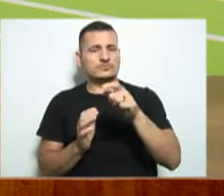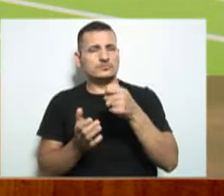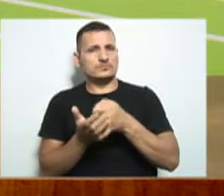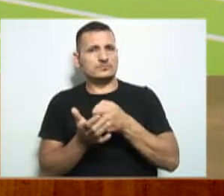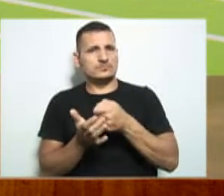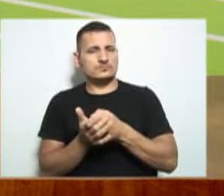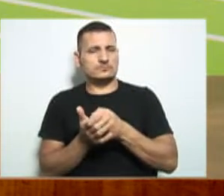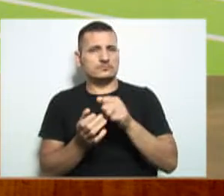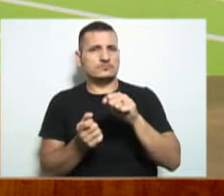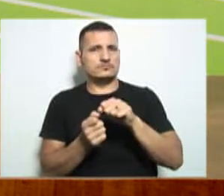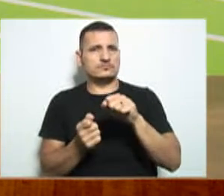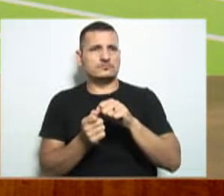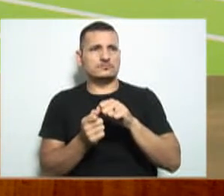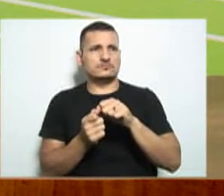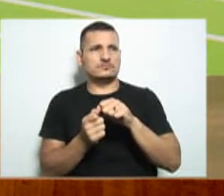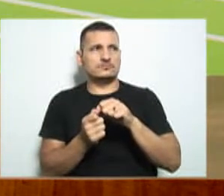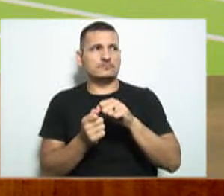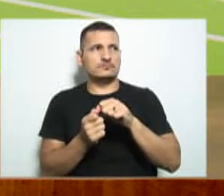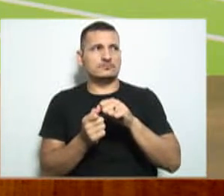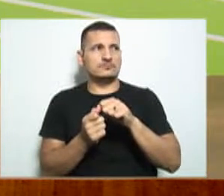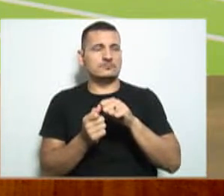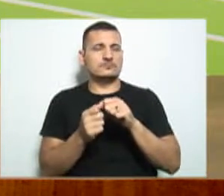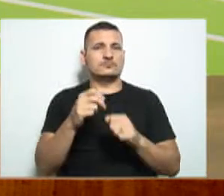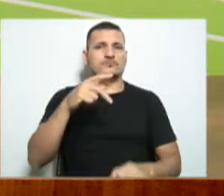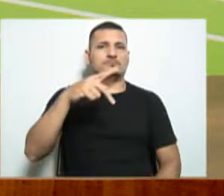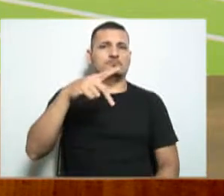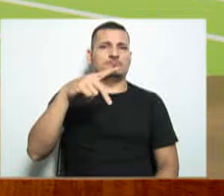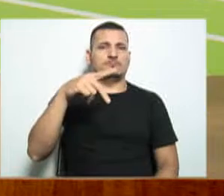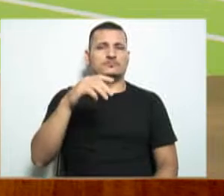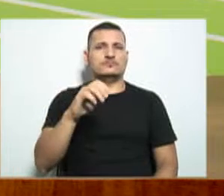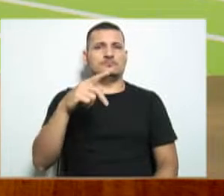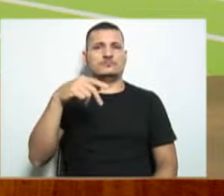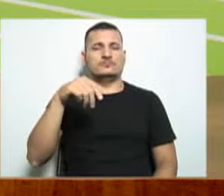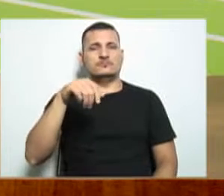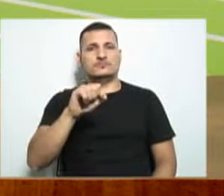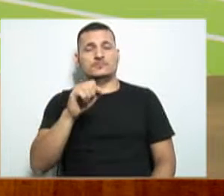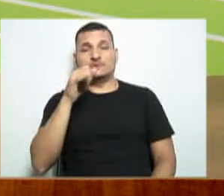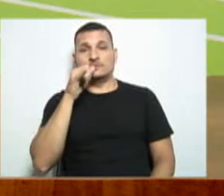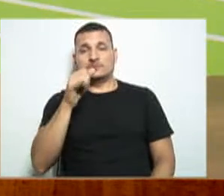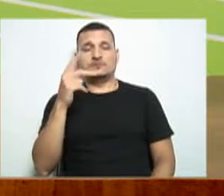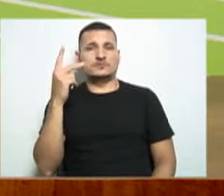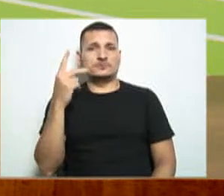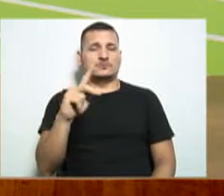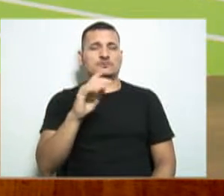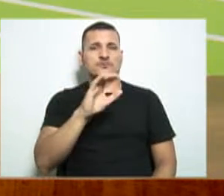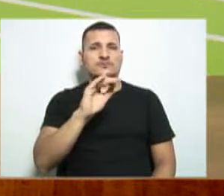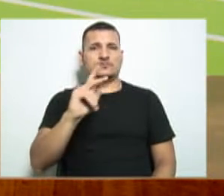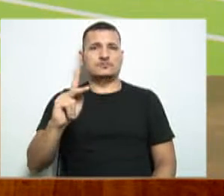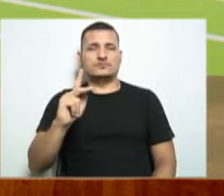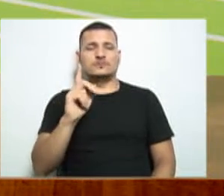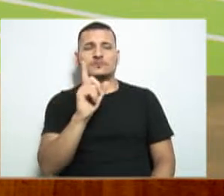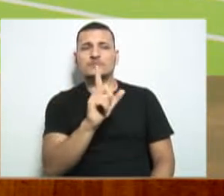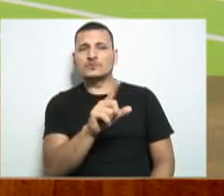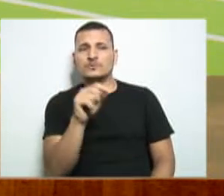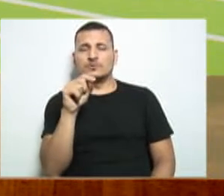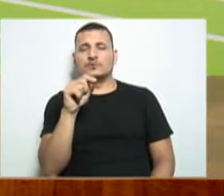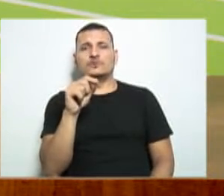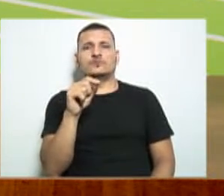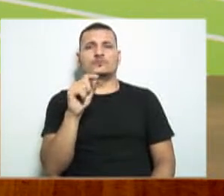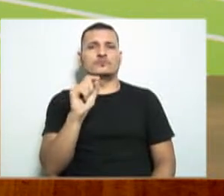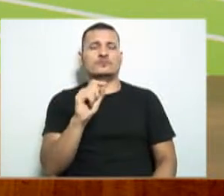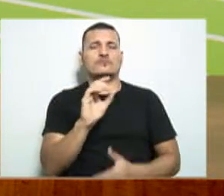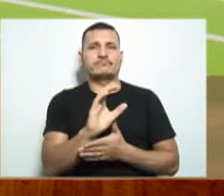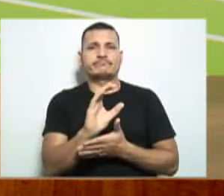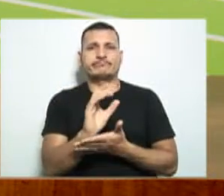a fazer a apuração pelo método PEPS se a sua cooperativa for optante pelo lucro real,